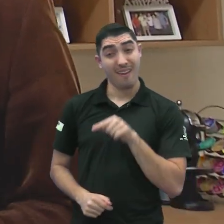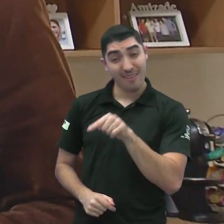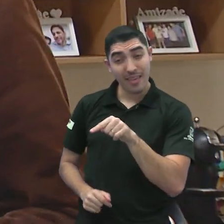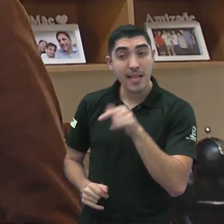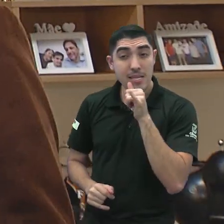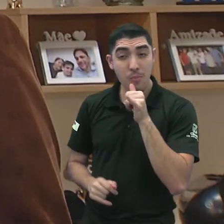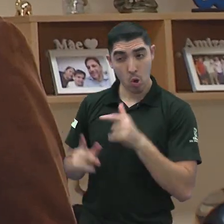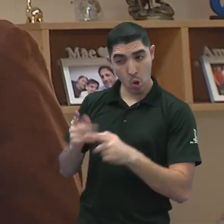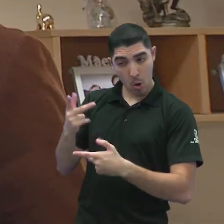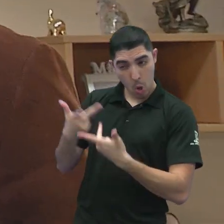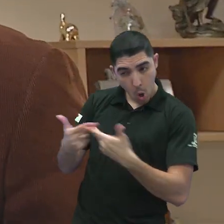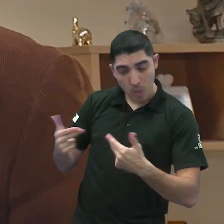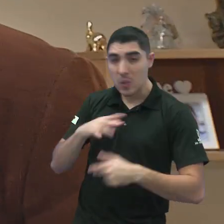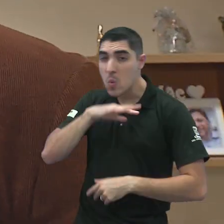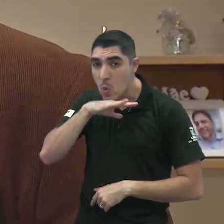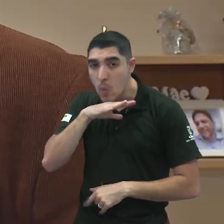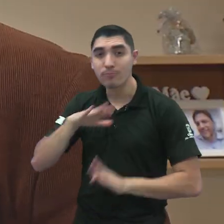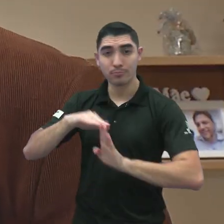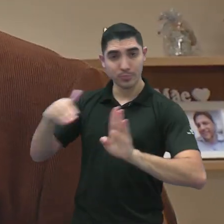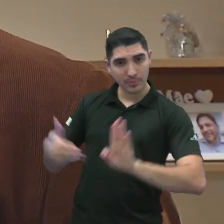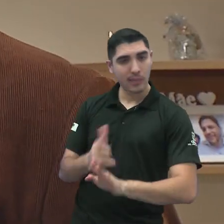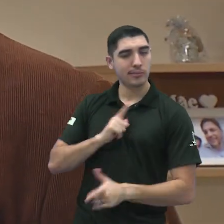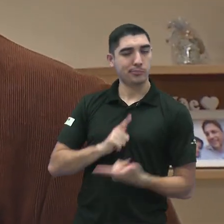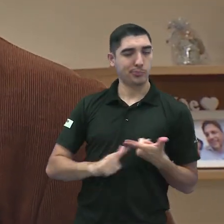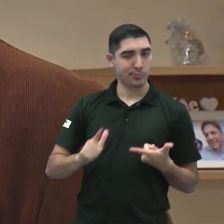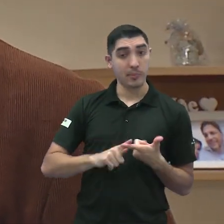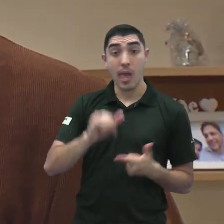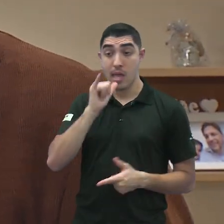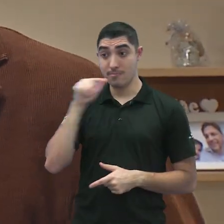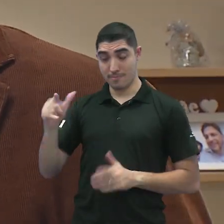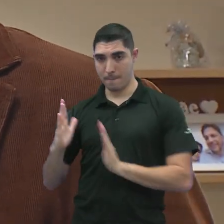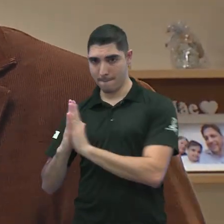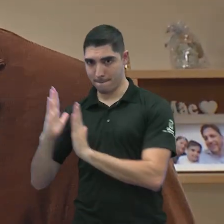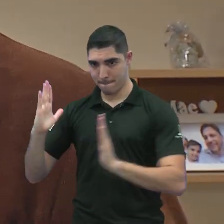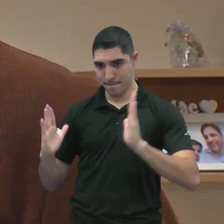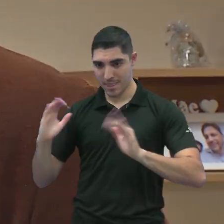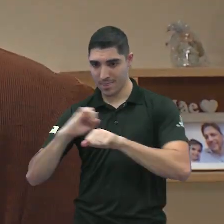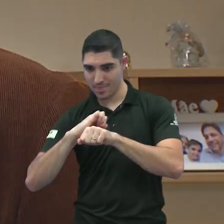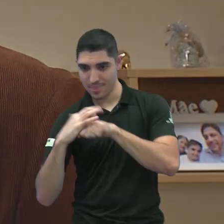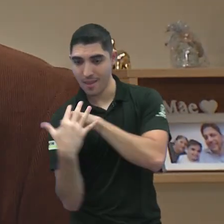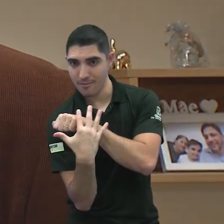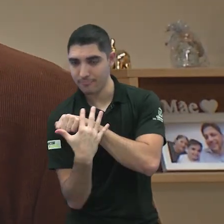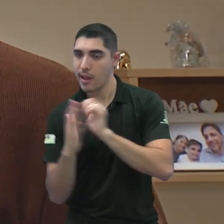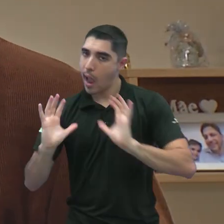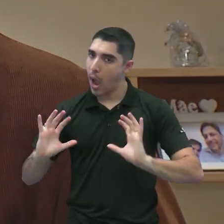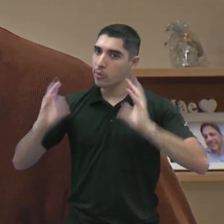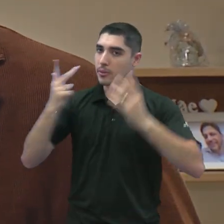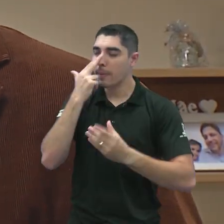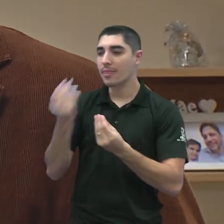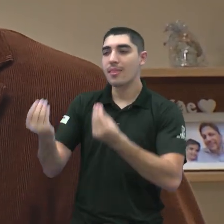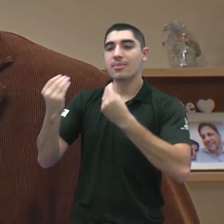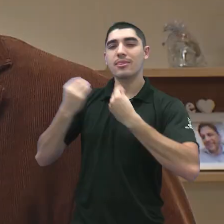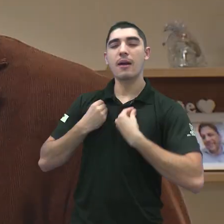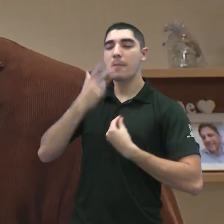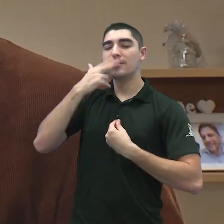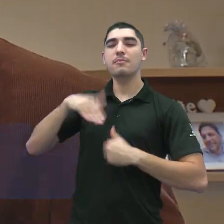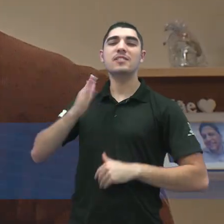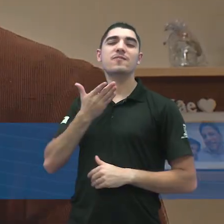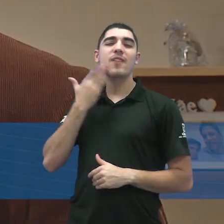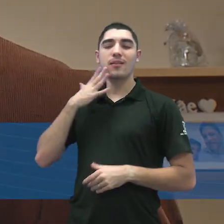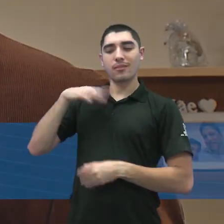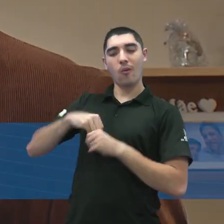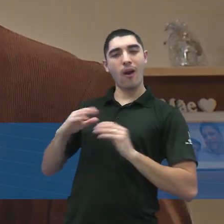né? Tem coisa que serve, né? Covid-19, a pandemia do Covid-19 ajudou a gente a ter mais comodidade. As compras virtuais já haviam